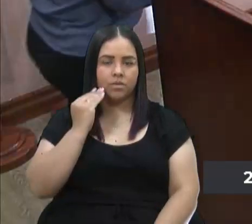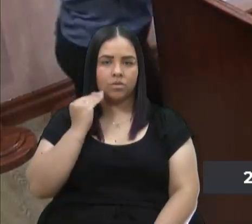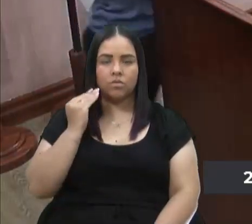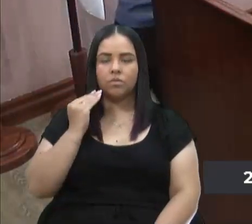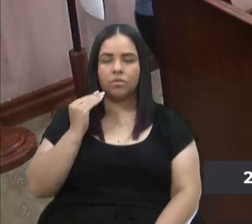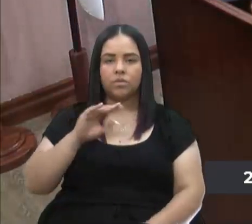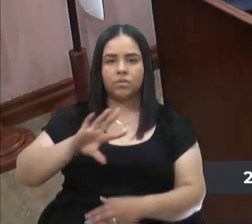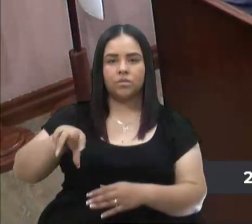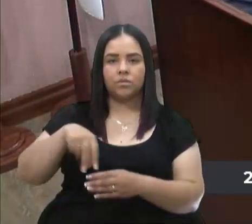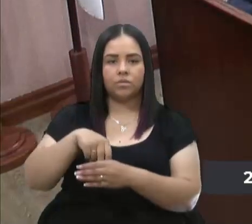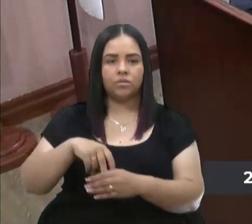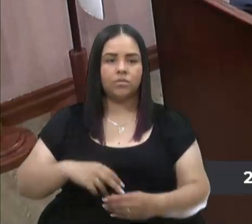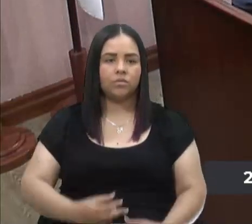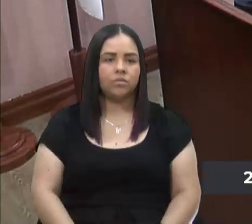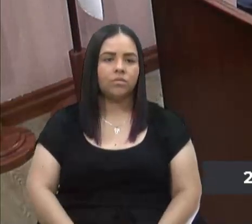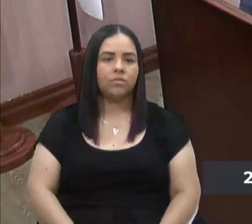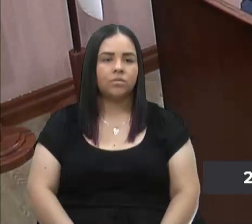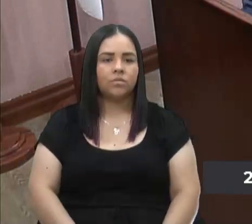tribuna.